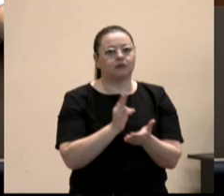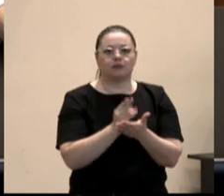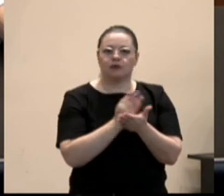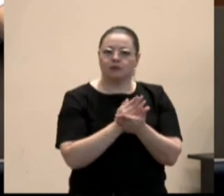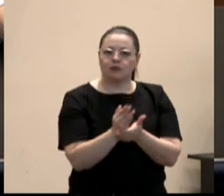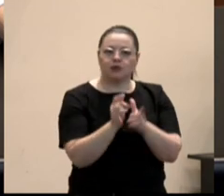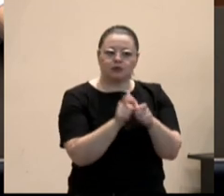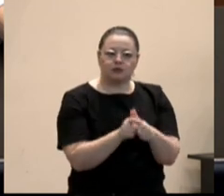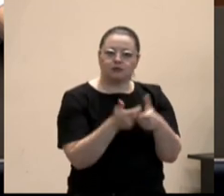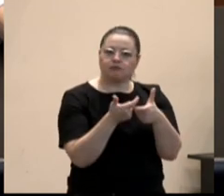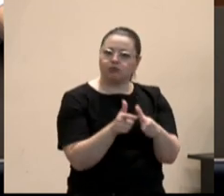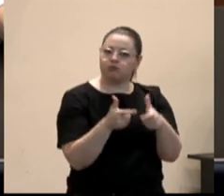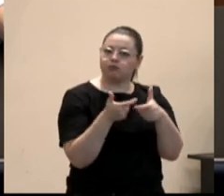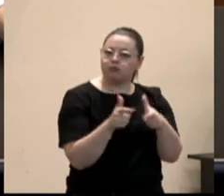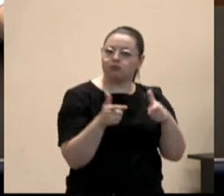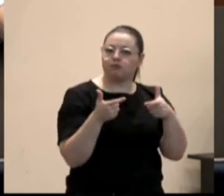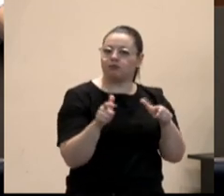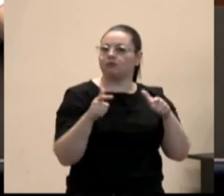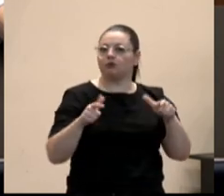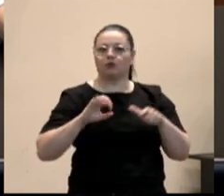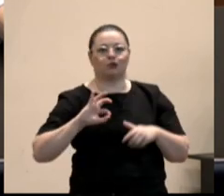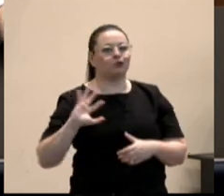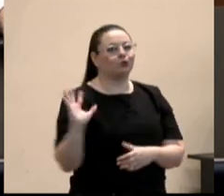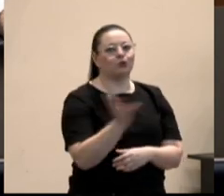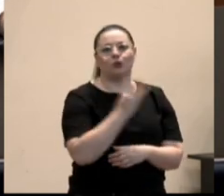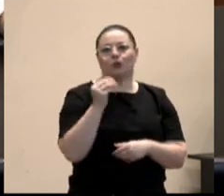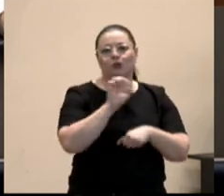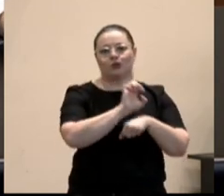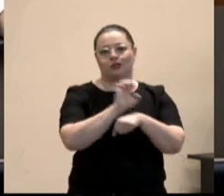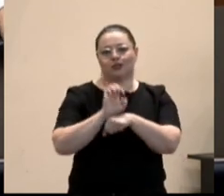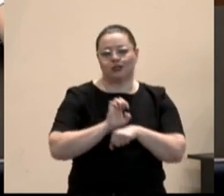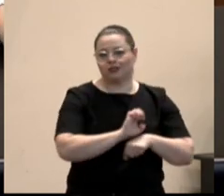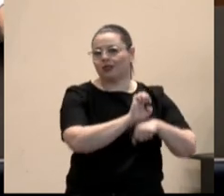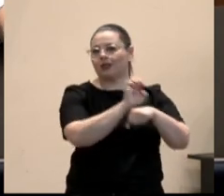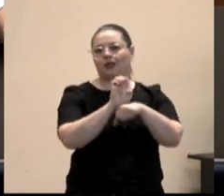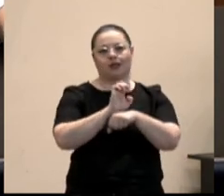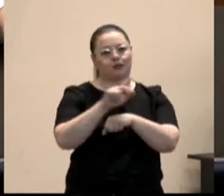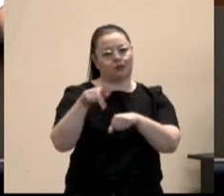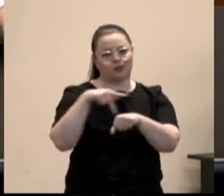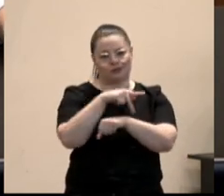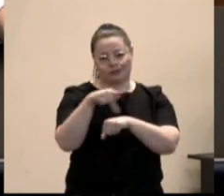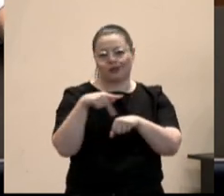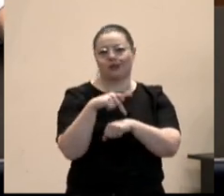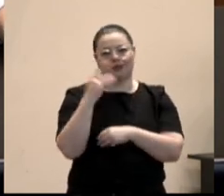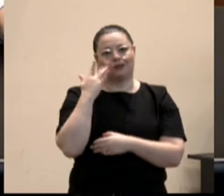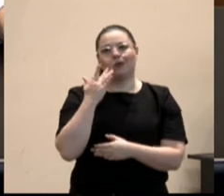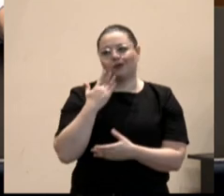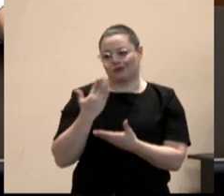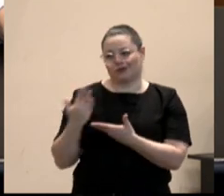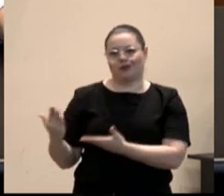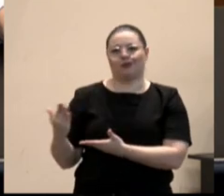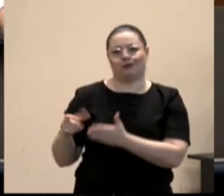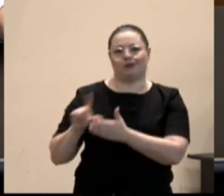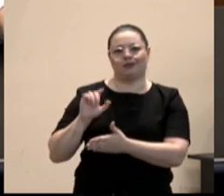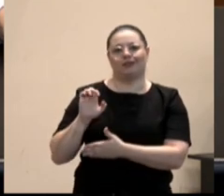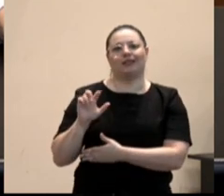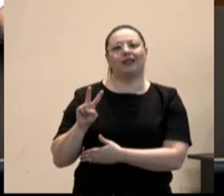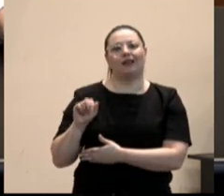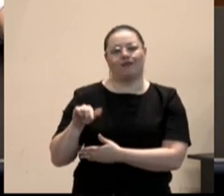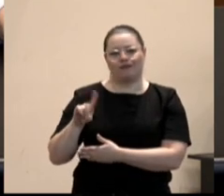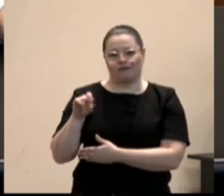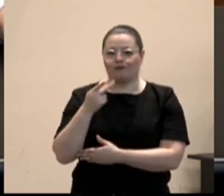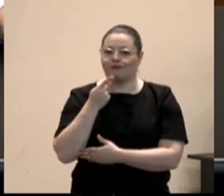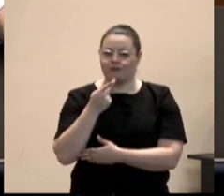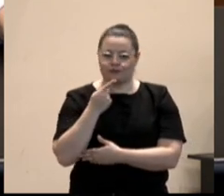cada vez mais presente em todos os estados do país, que eu acho que é isso que o Evandro trouxe aqui, né, que está